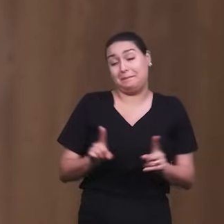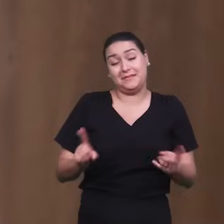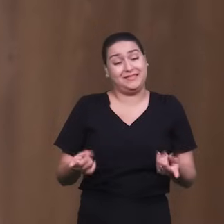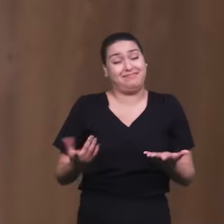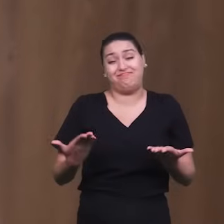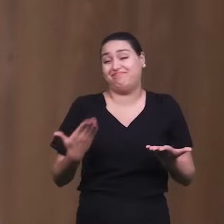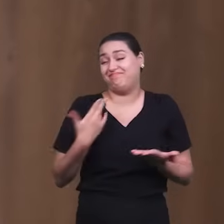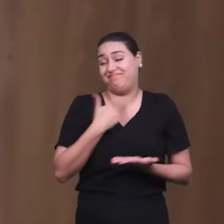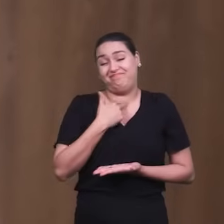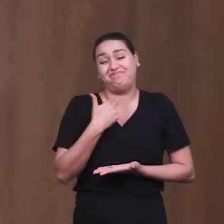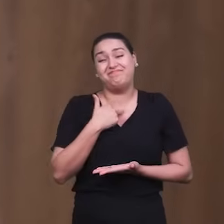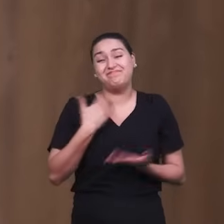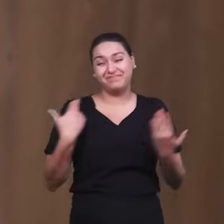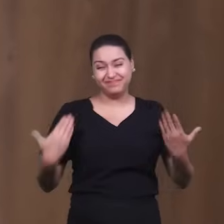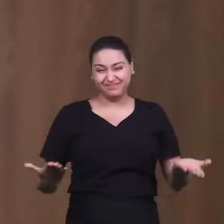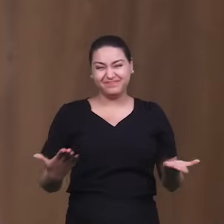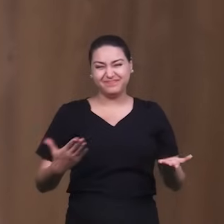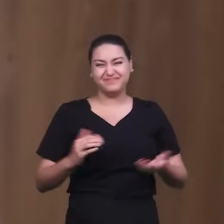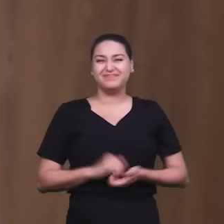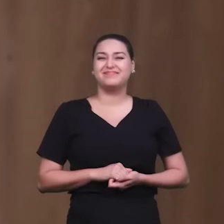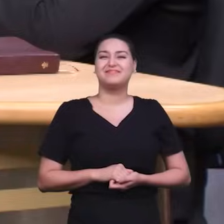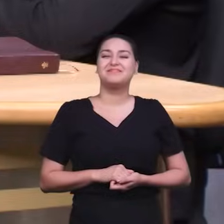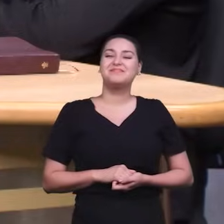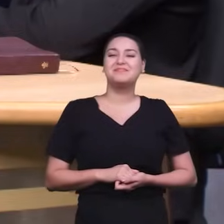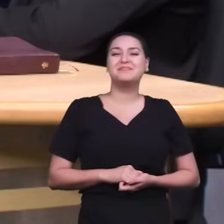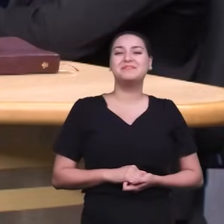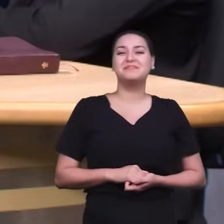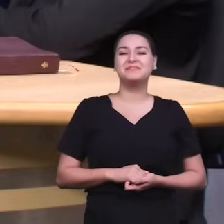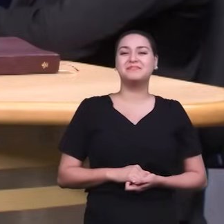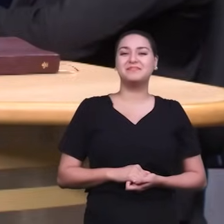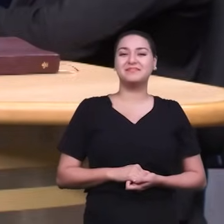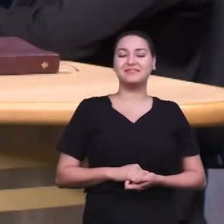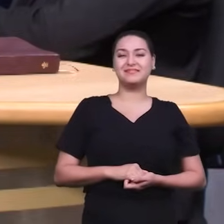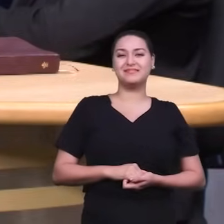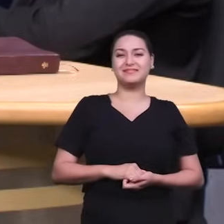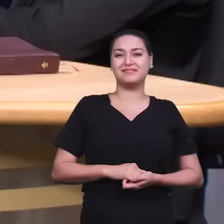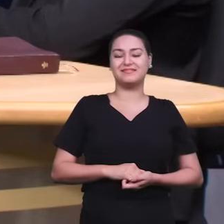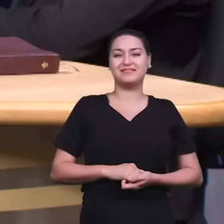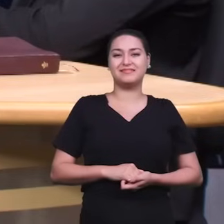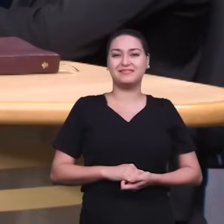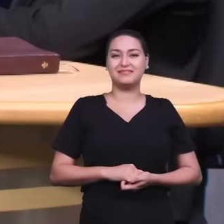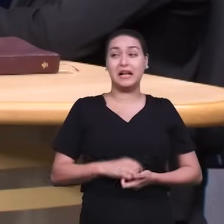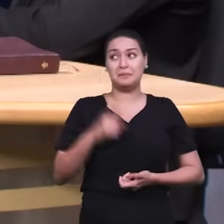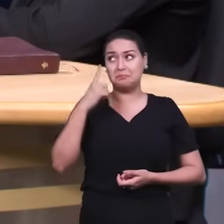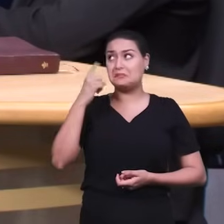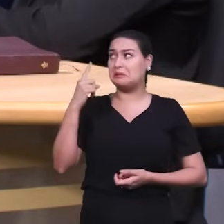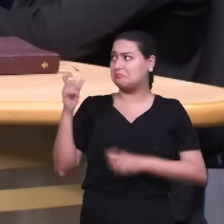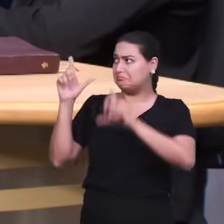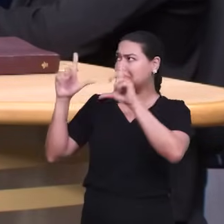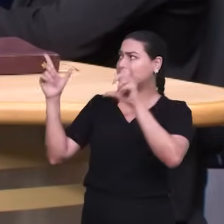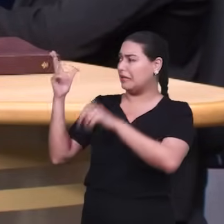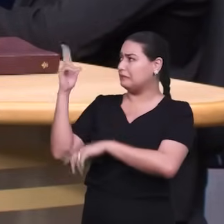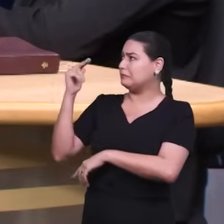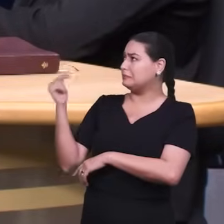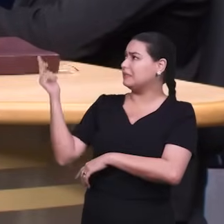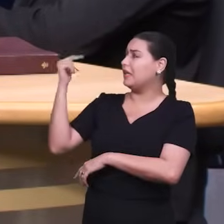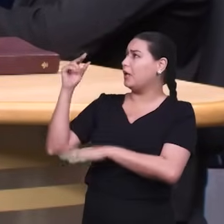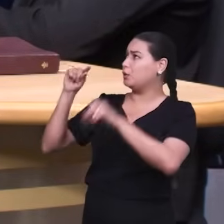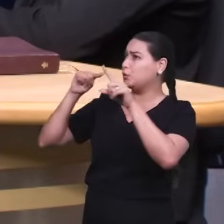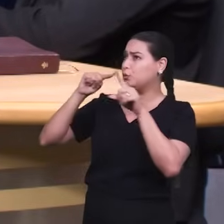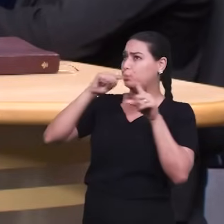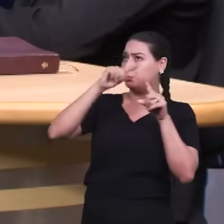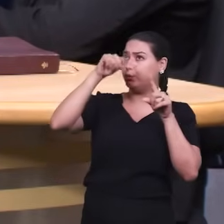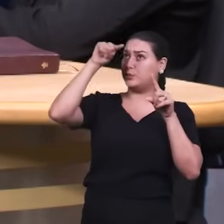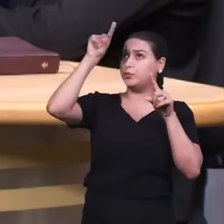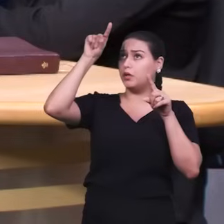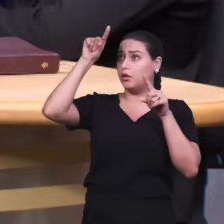diferenças. Sim. Né? Mas isso não é possível. Mas dentro disso, né, dentro dessa bola que é muito interessante, né, quando a